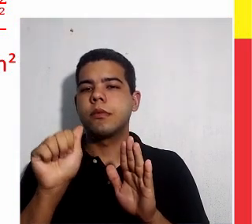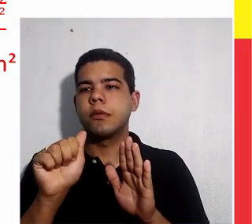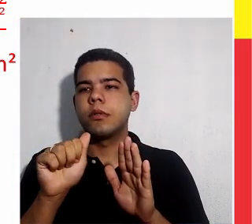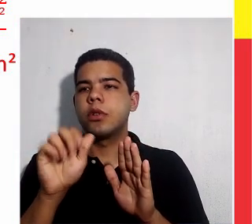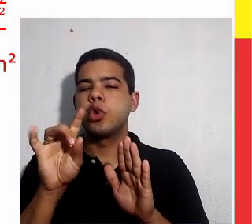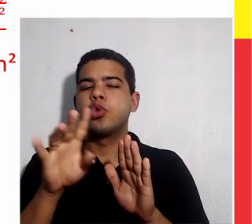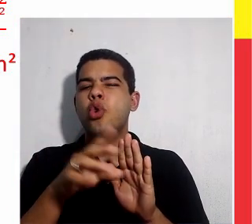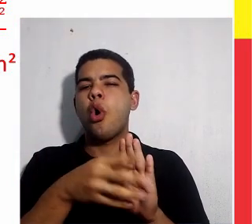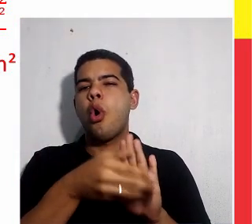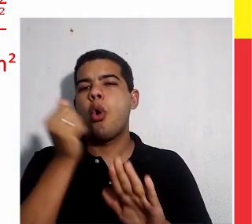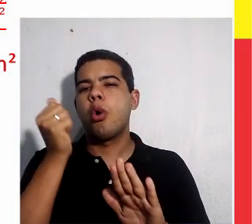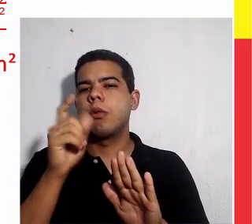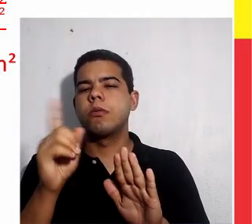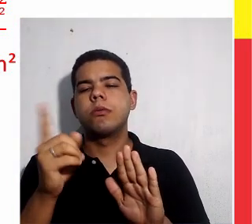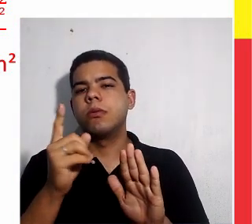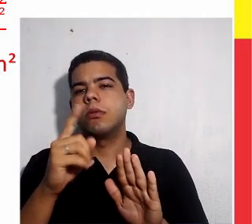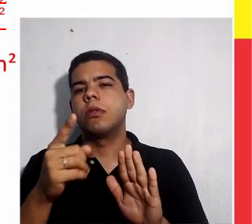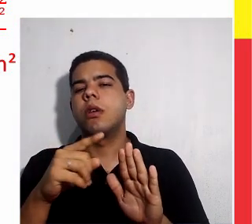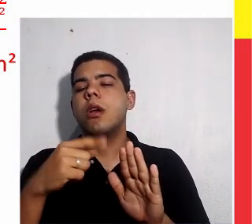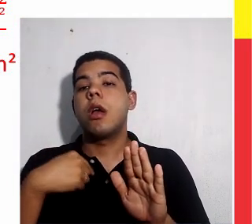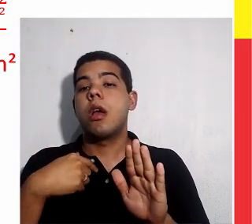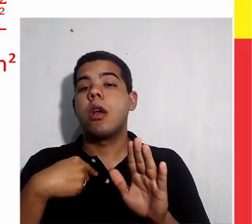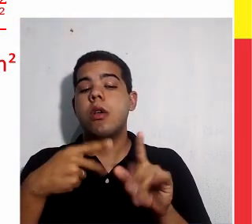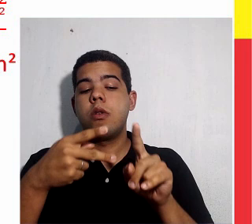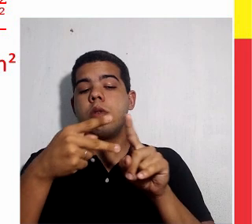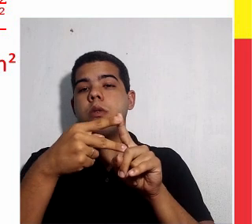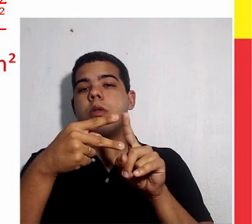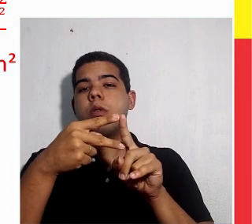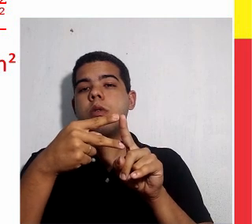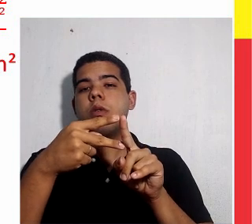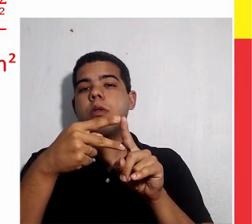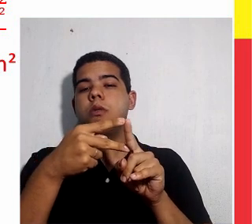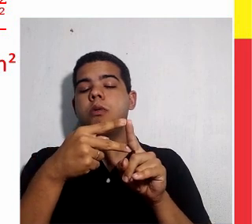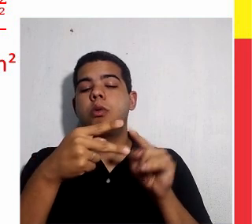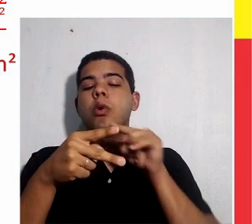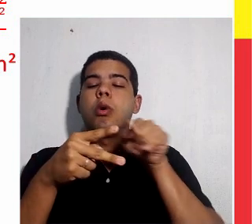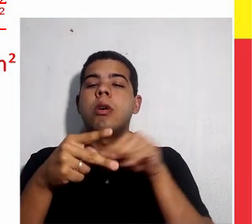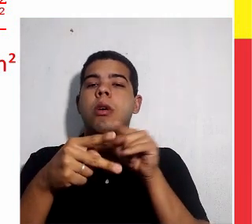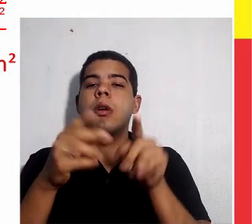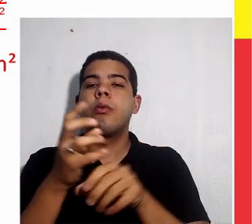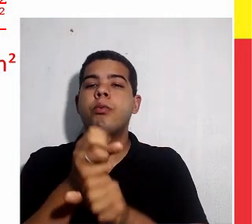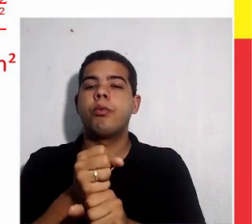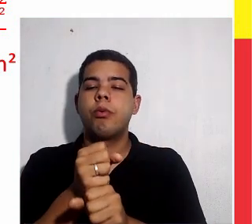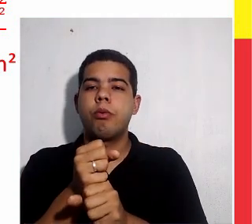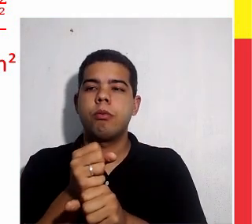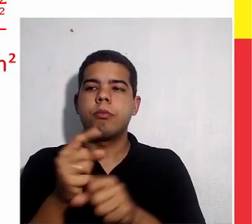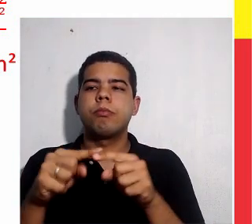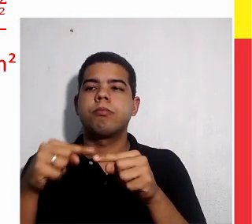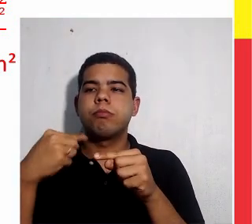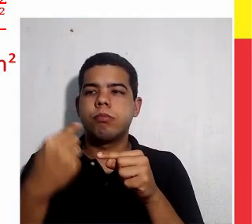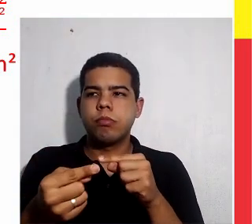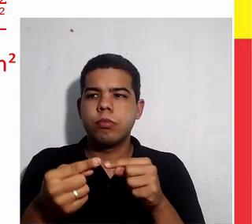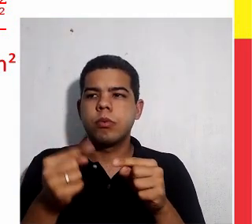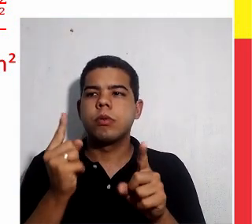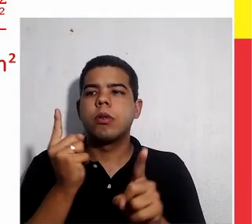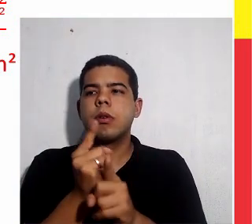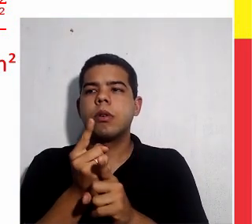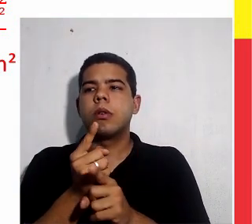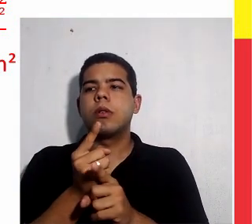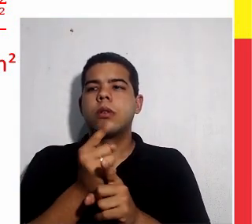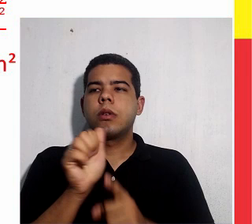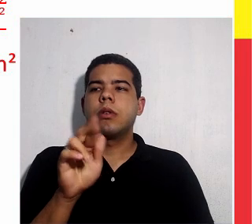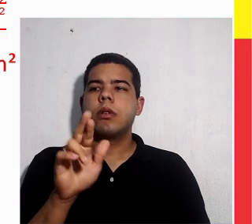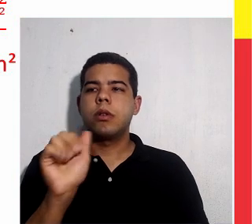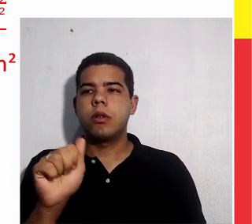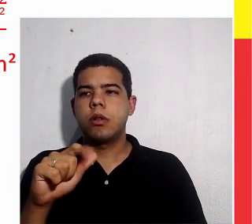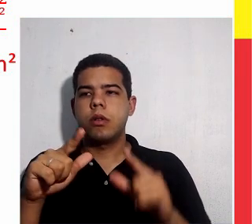áreas. Não é só tirar o pedaço dele, não. Tenho que descobrir, então, a área do retângulo. E depois vou ter que